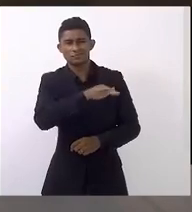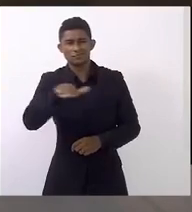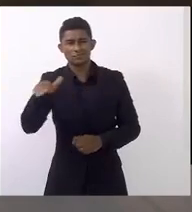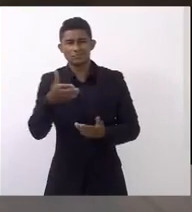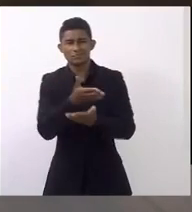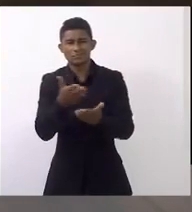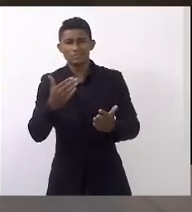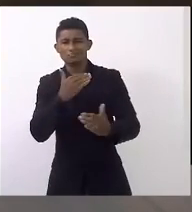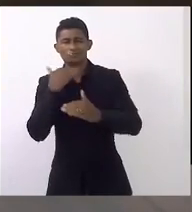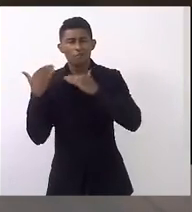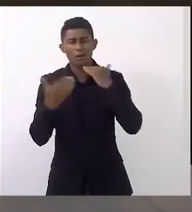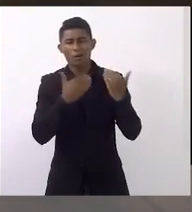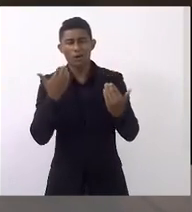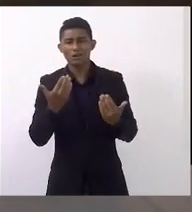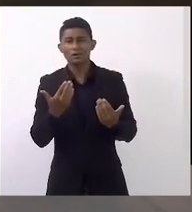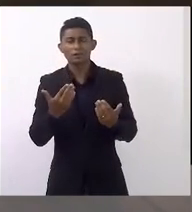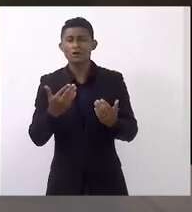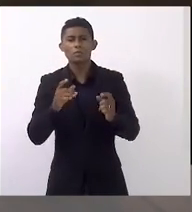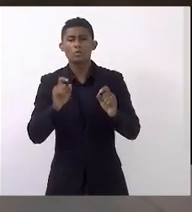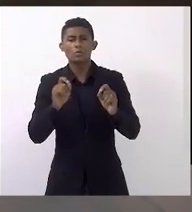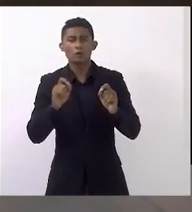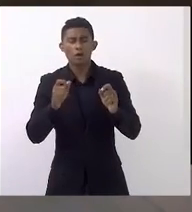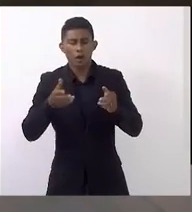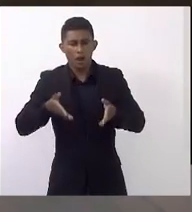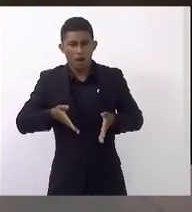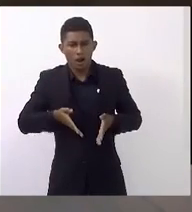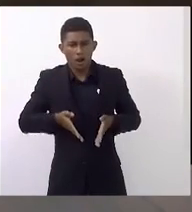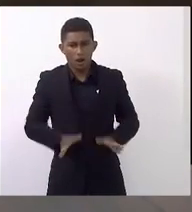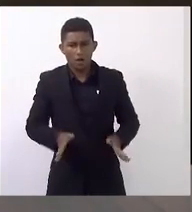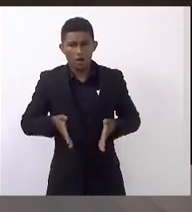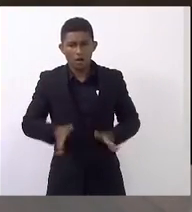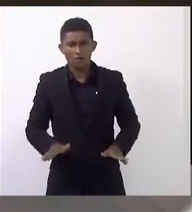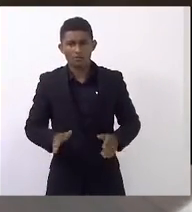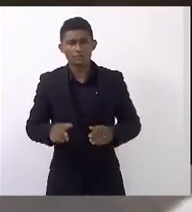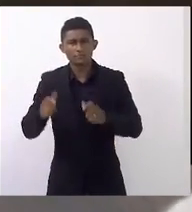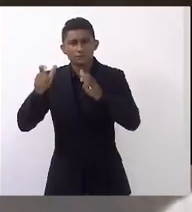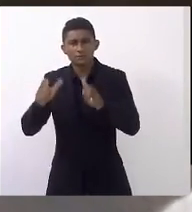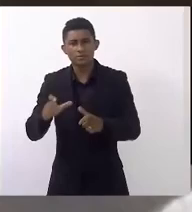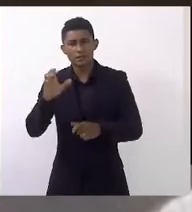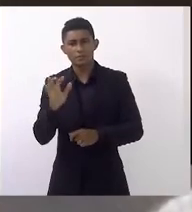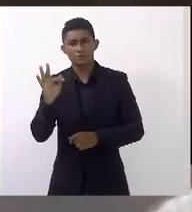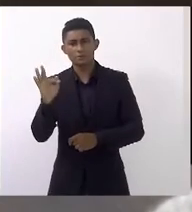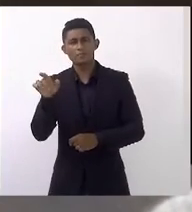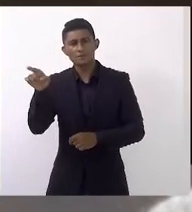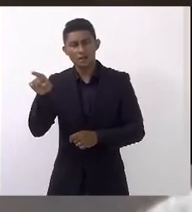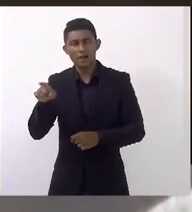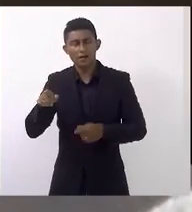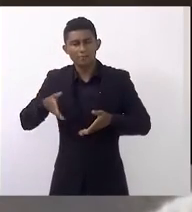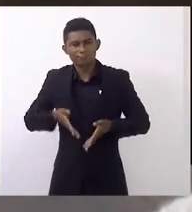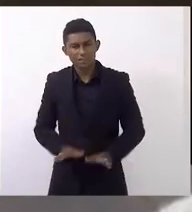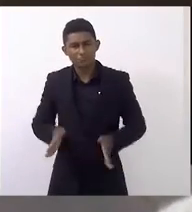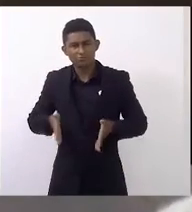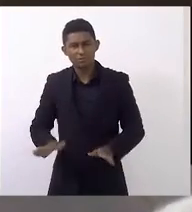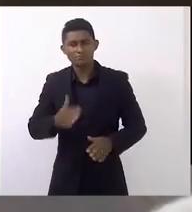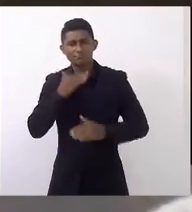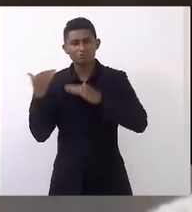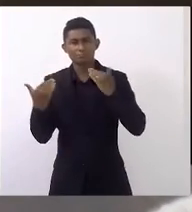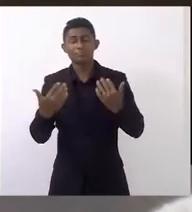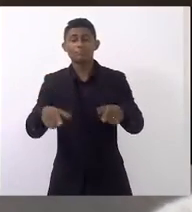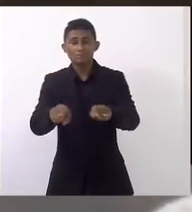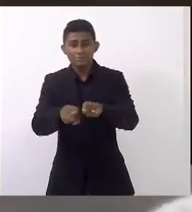parto num hospital no município de Cabo Frio, e de forma transversa a questão do